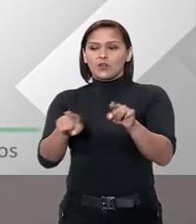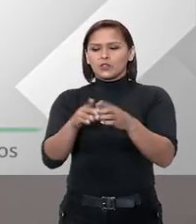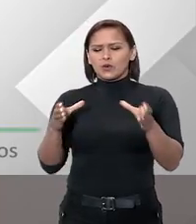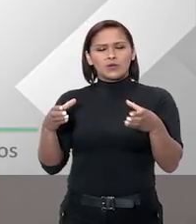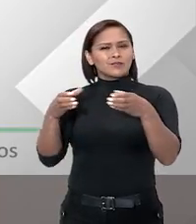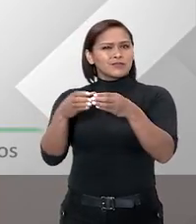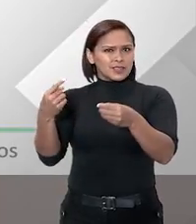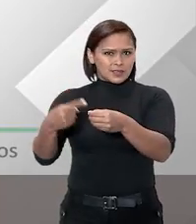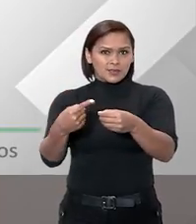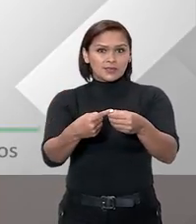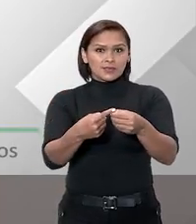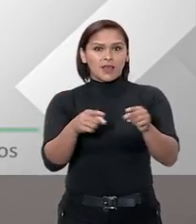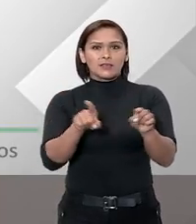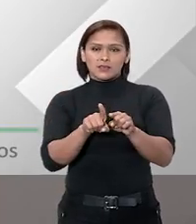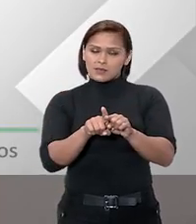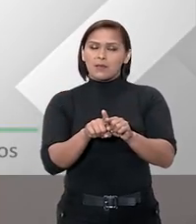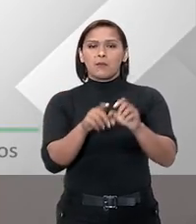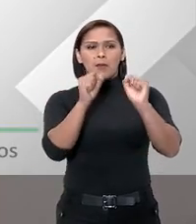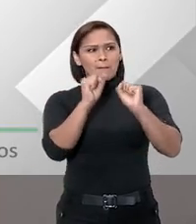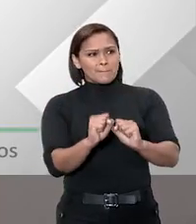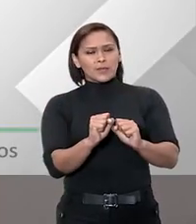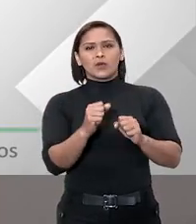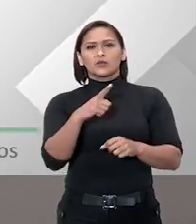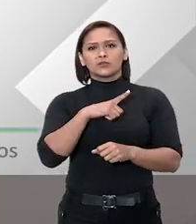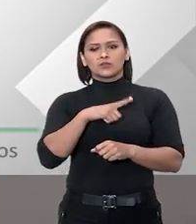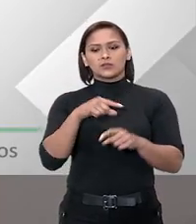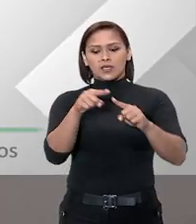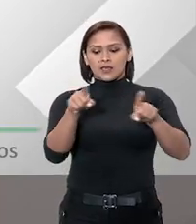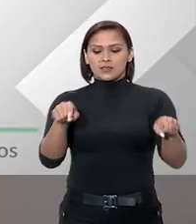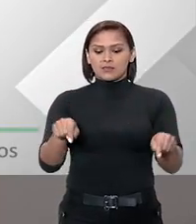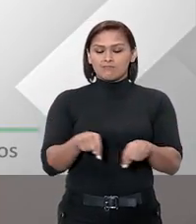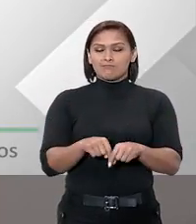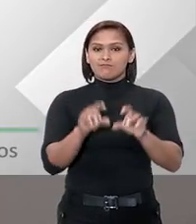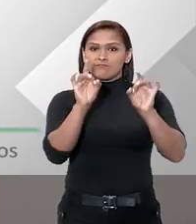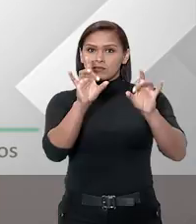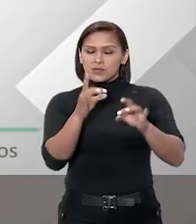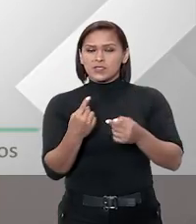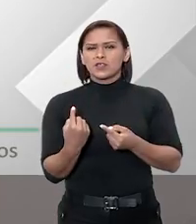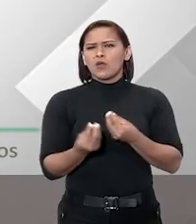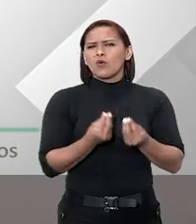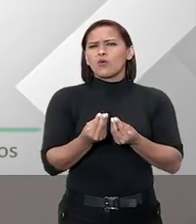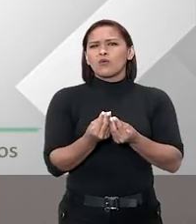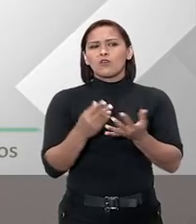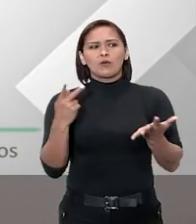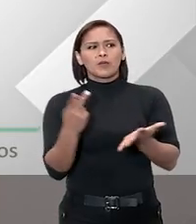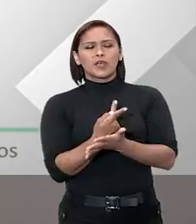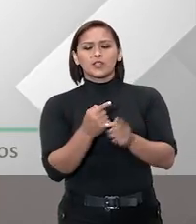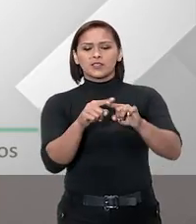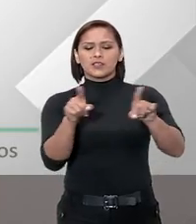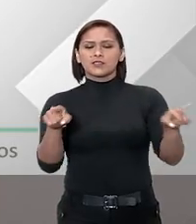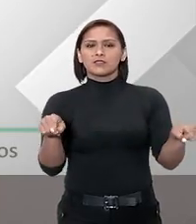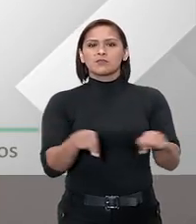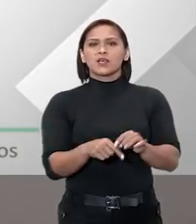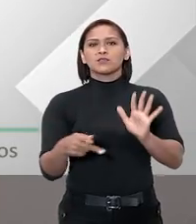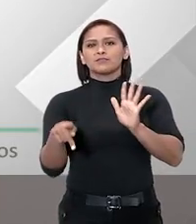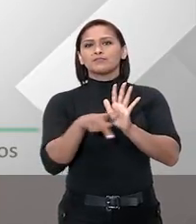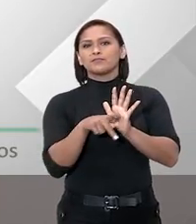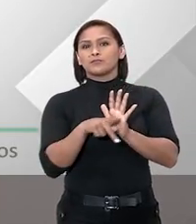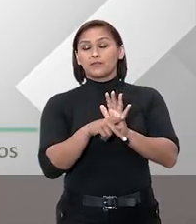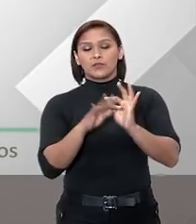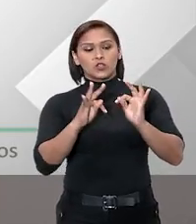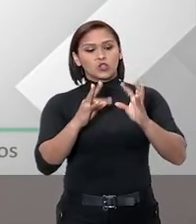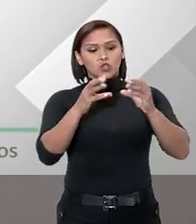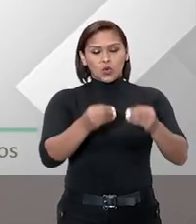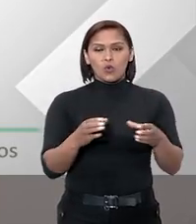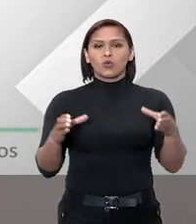comarcas, também há de se ter esse espaço adequado. Né? O que seria esse espaço adequado? Então,